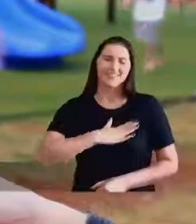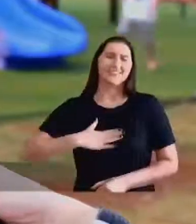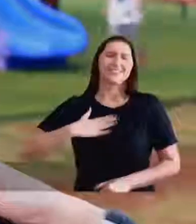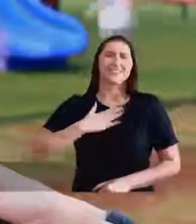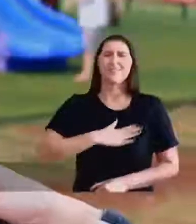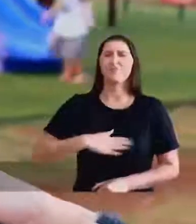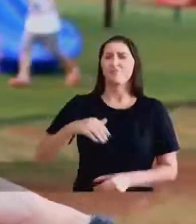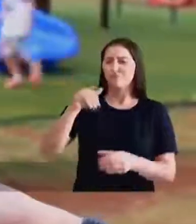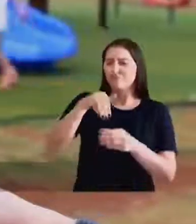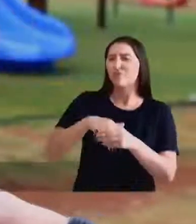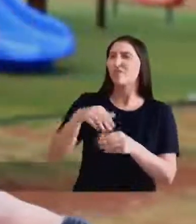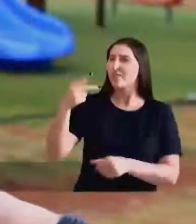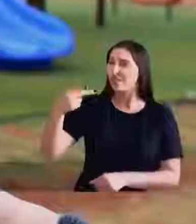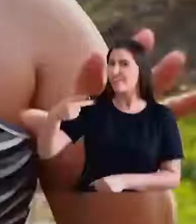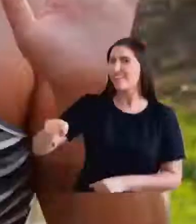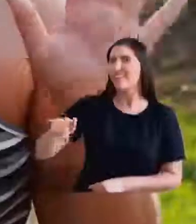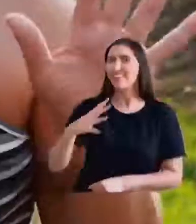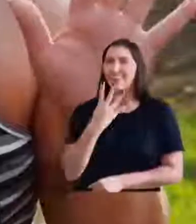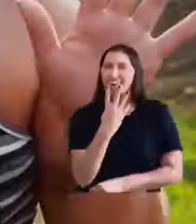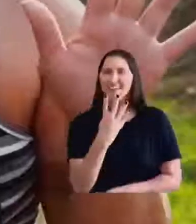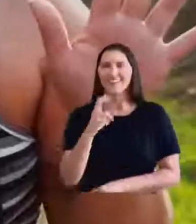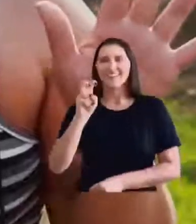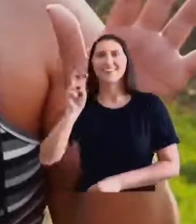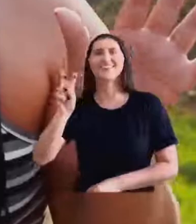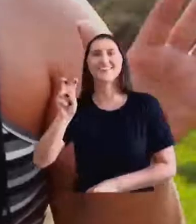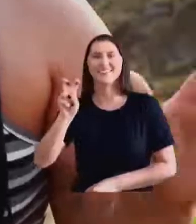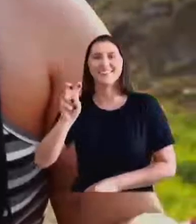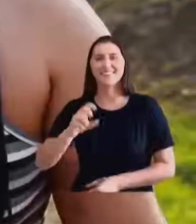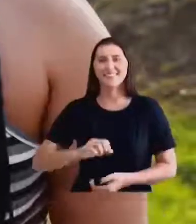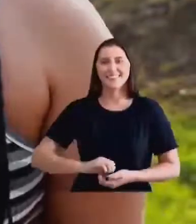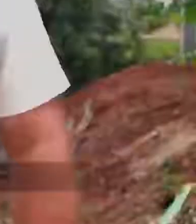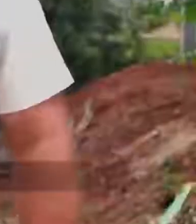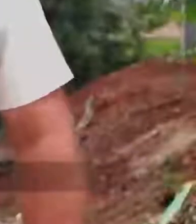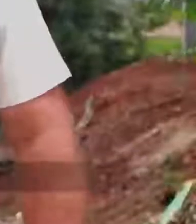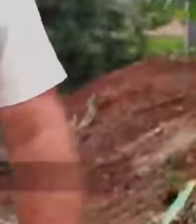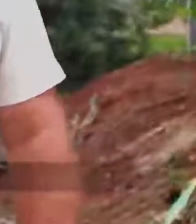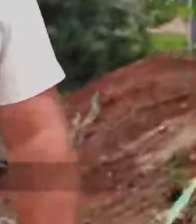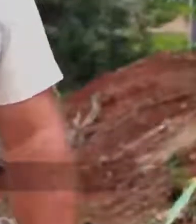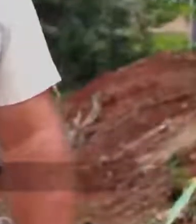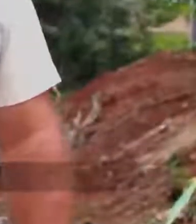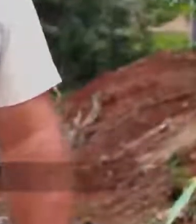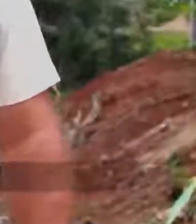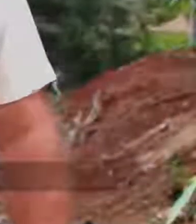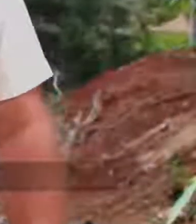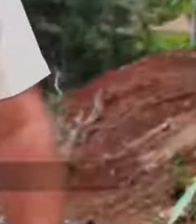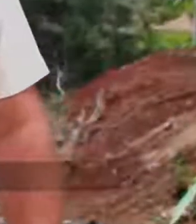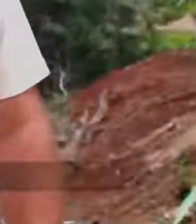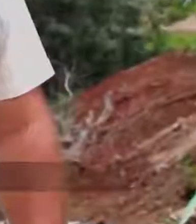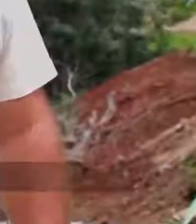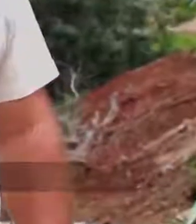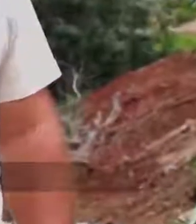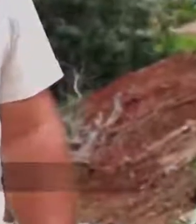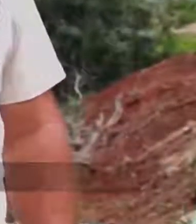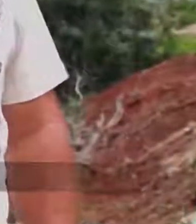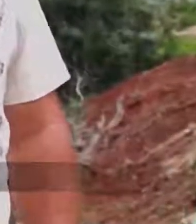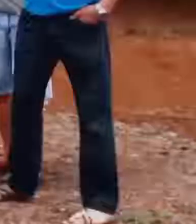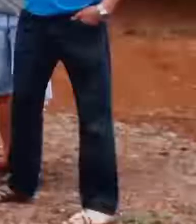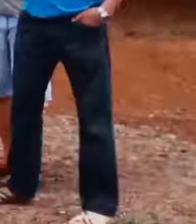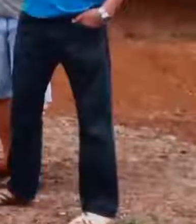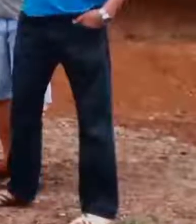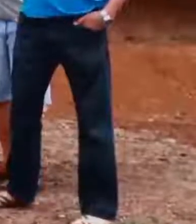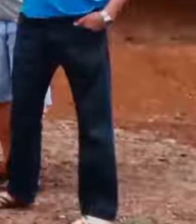ele. Eu gosto muito e vou votar nele. 45! A nossa família é